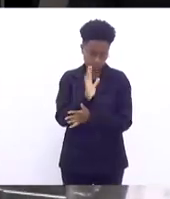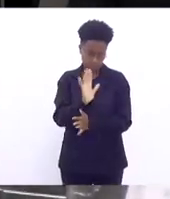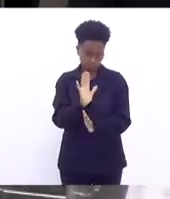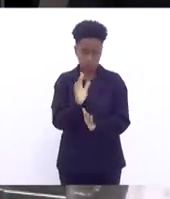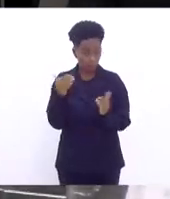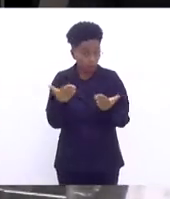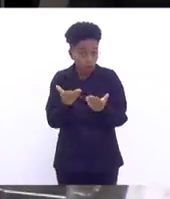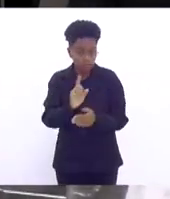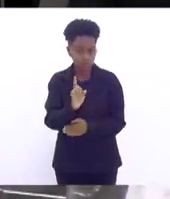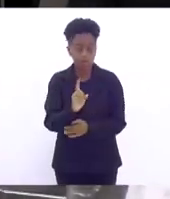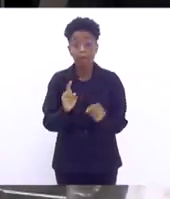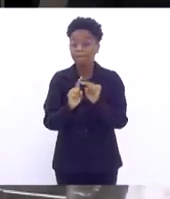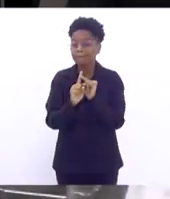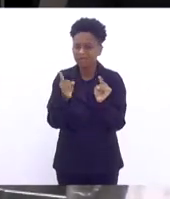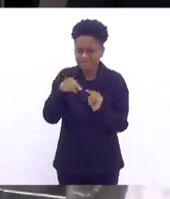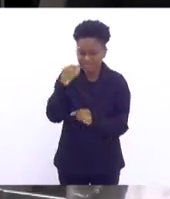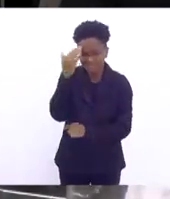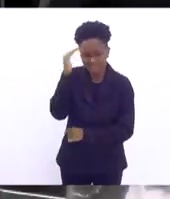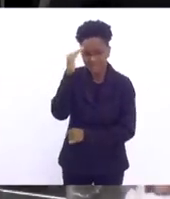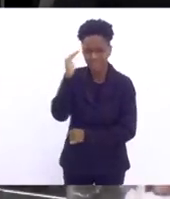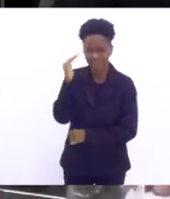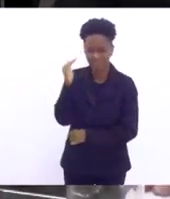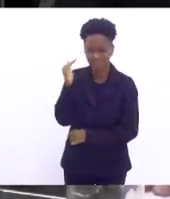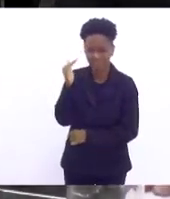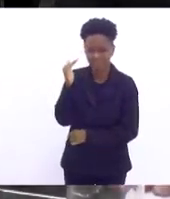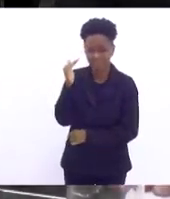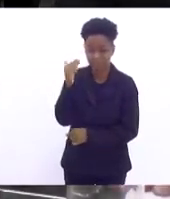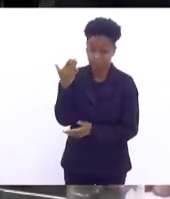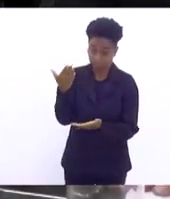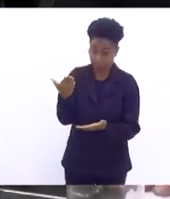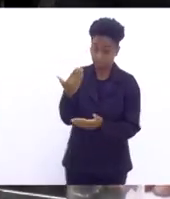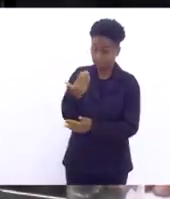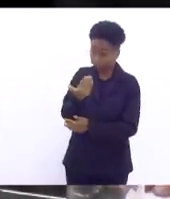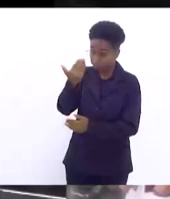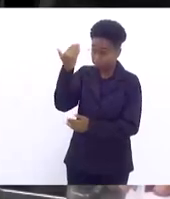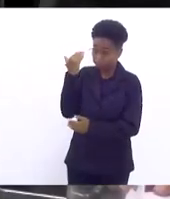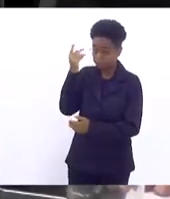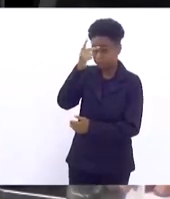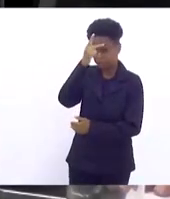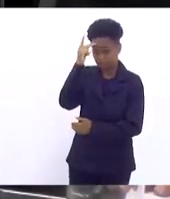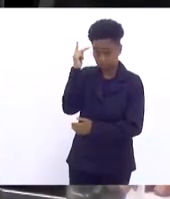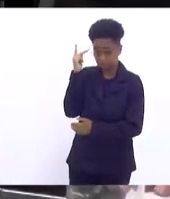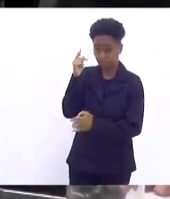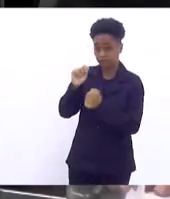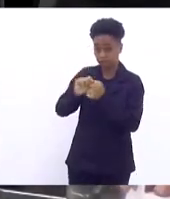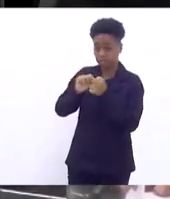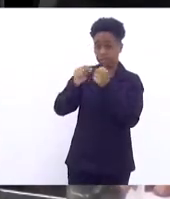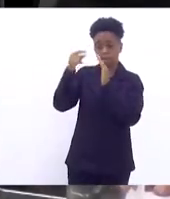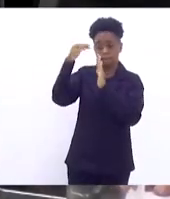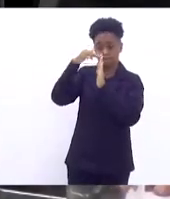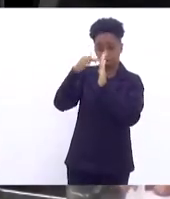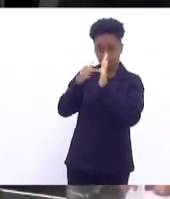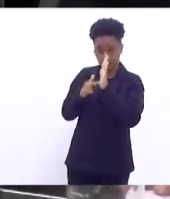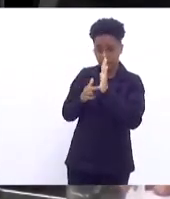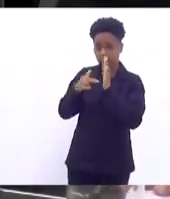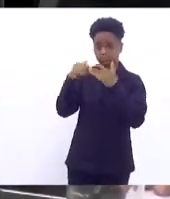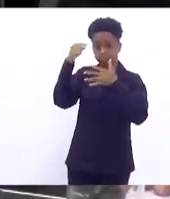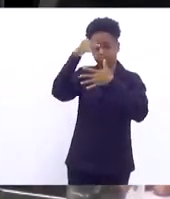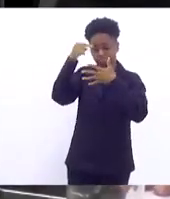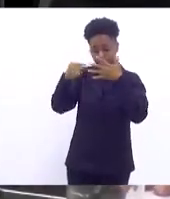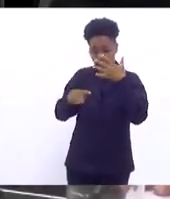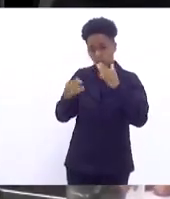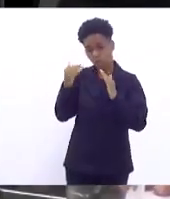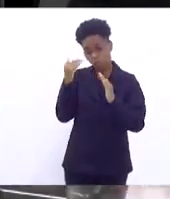de hoje mas você tá compreendendo alguém foi lá cumpriu todos os pré-requisitos tem o número de